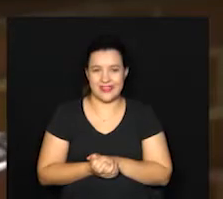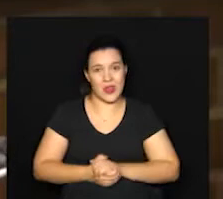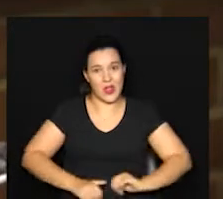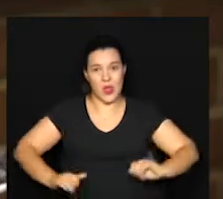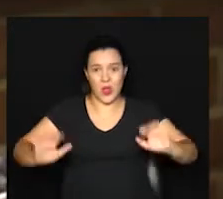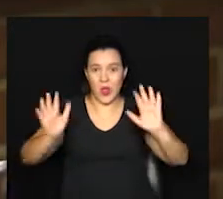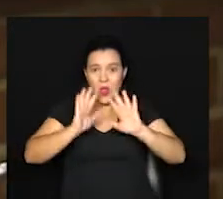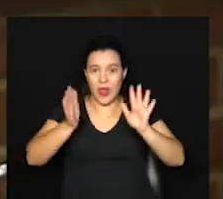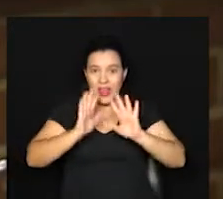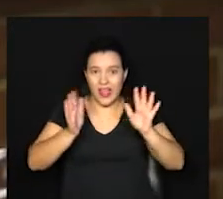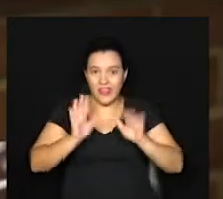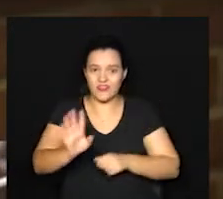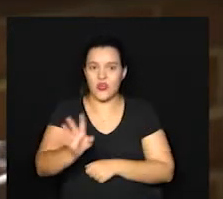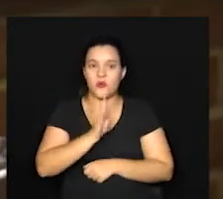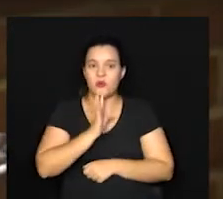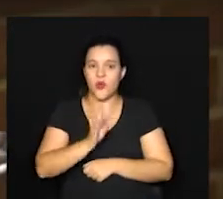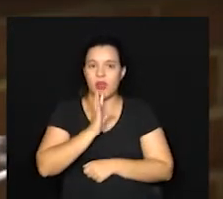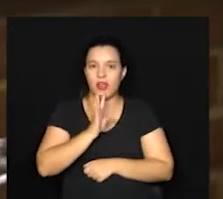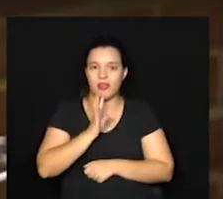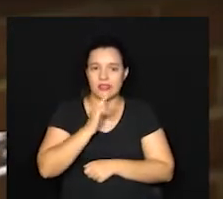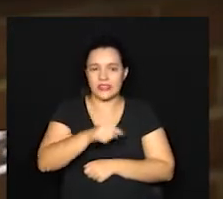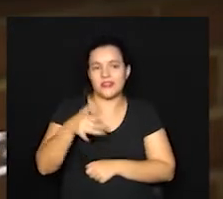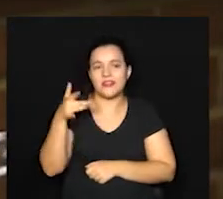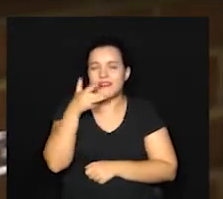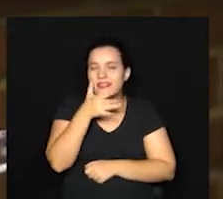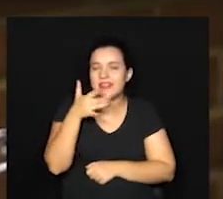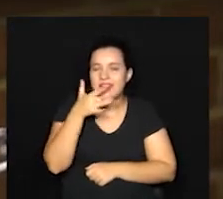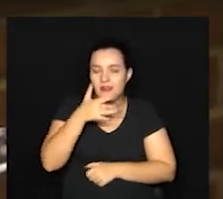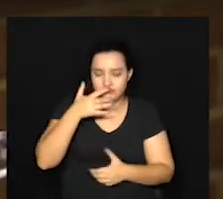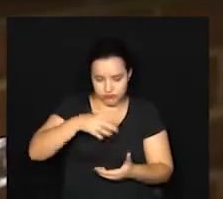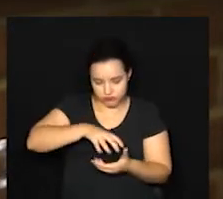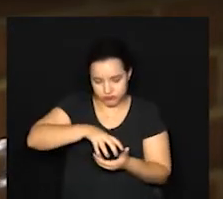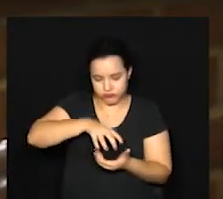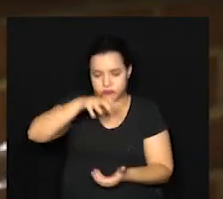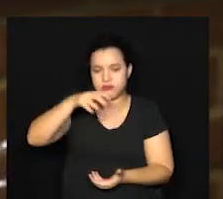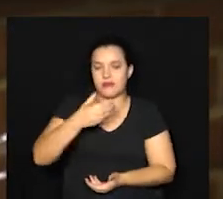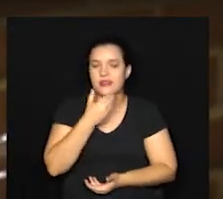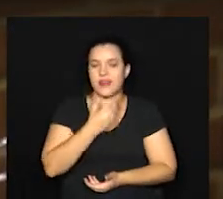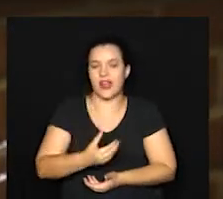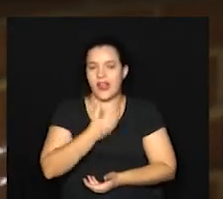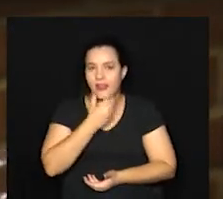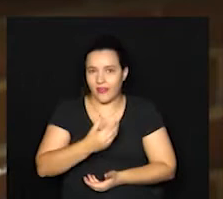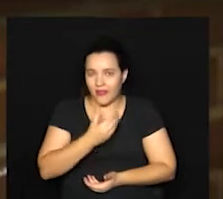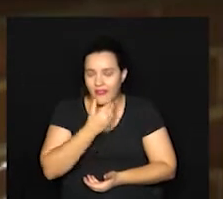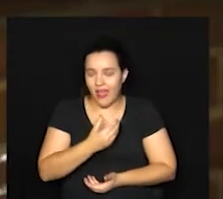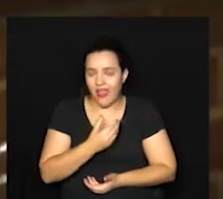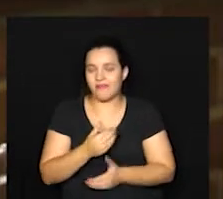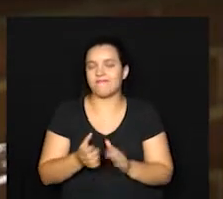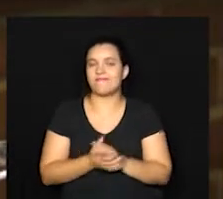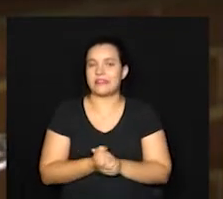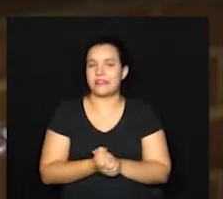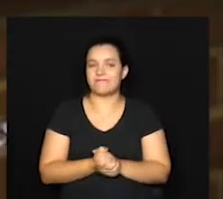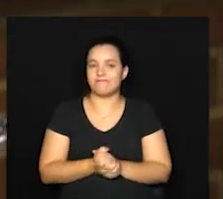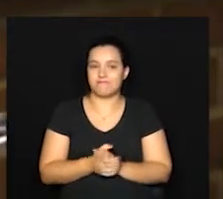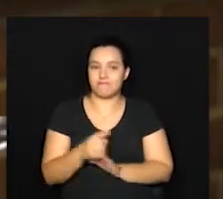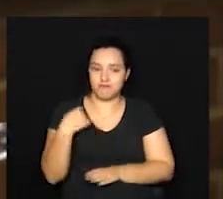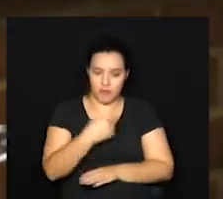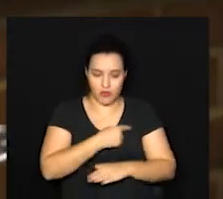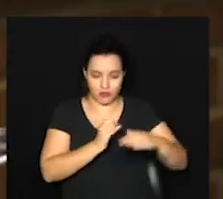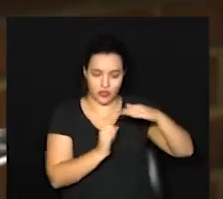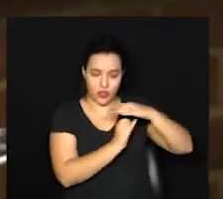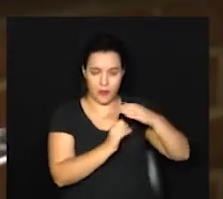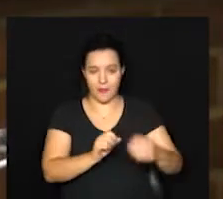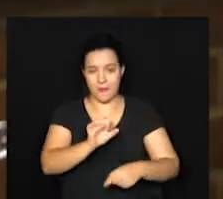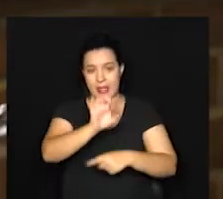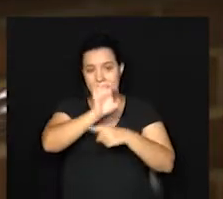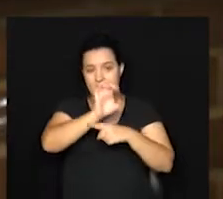Olá pessoal, vocês já conhecem nossos deliciosos panetones e chocotones Esperança e Vida. Hoje iremos